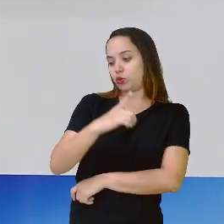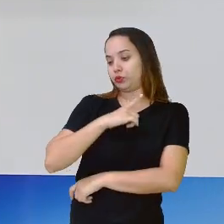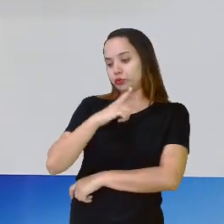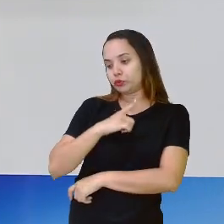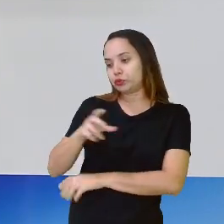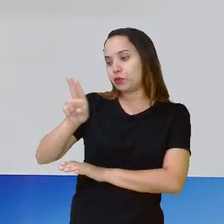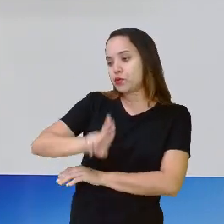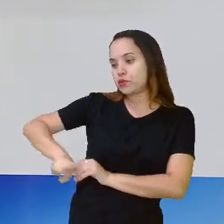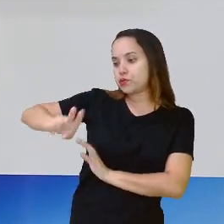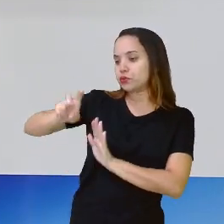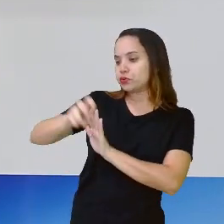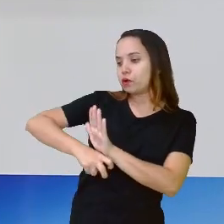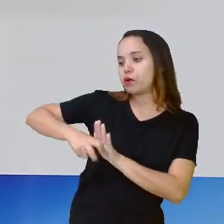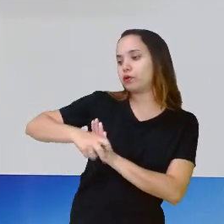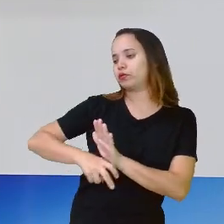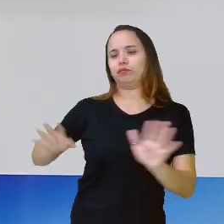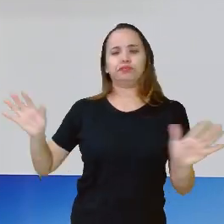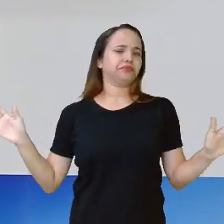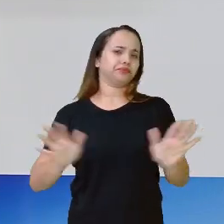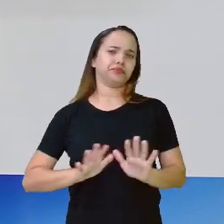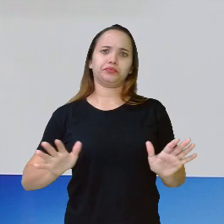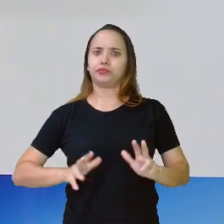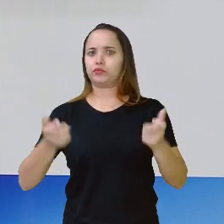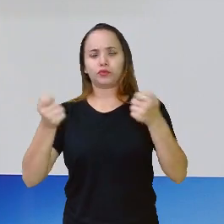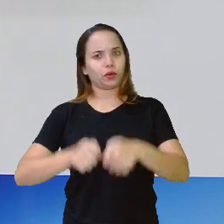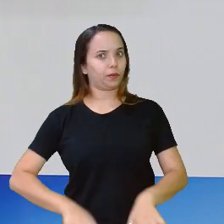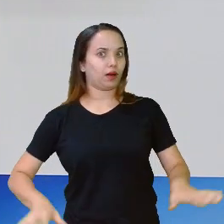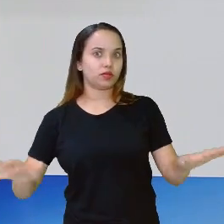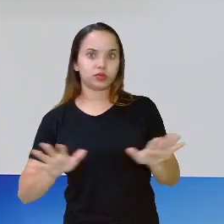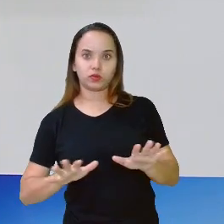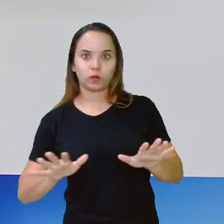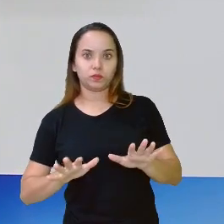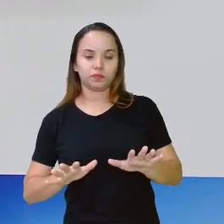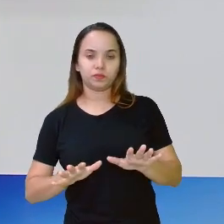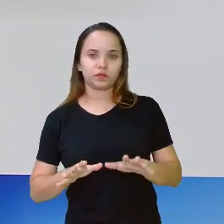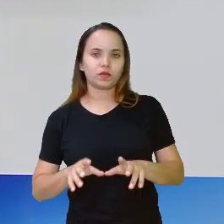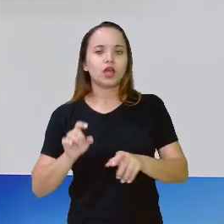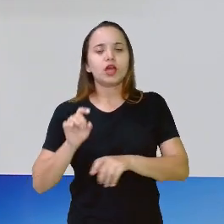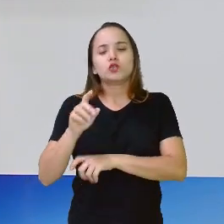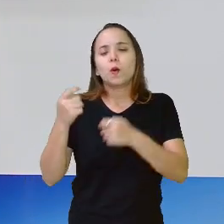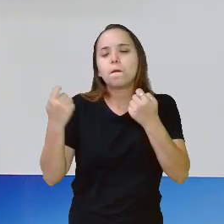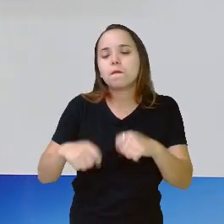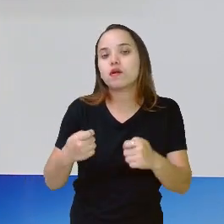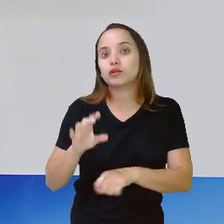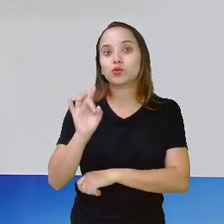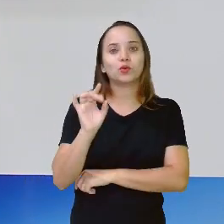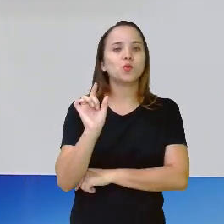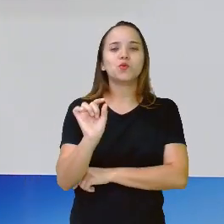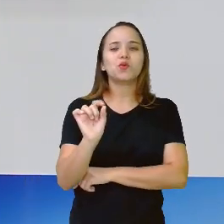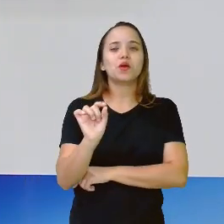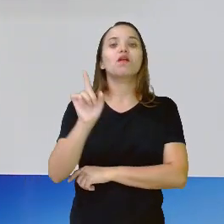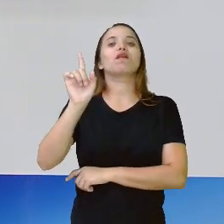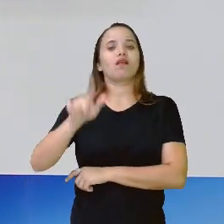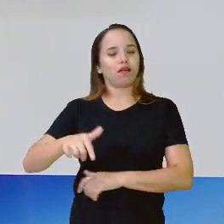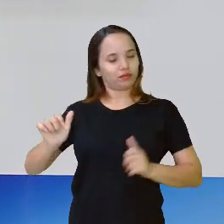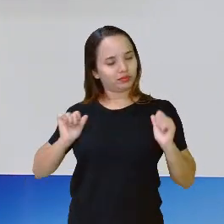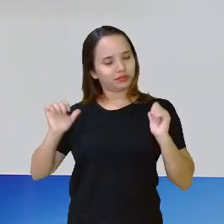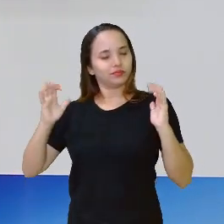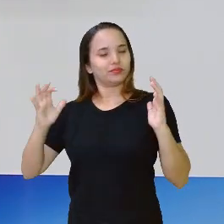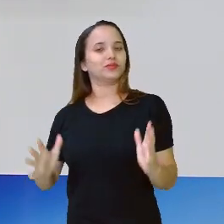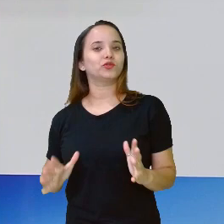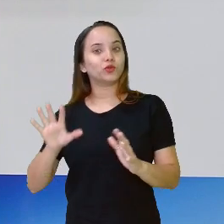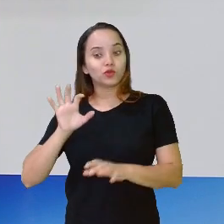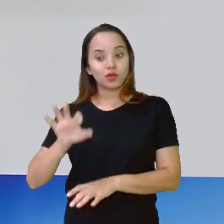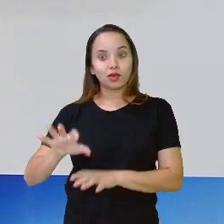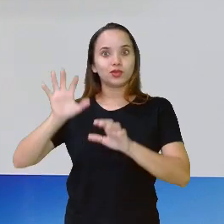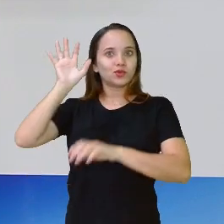usam cadeira de rodas. Não foi necessário isso. O que foi necessário foi a atitude. E a atitude resolveu,